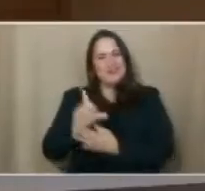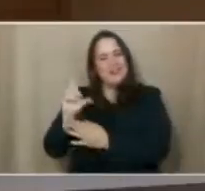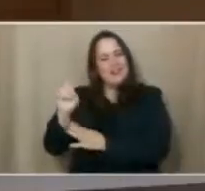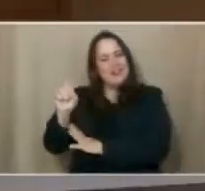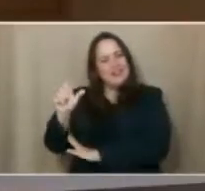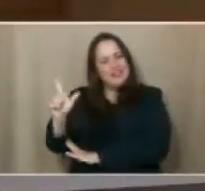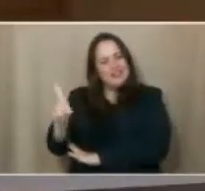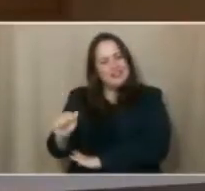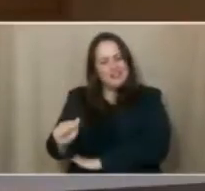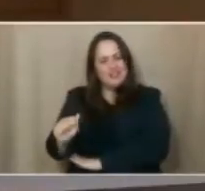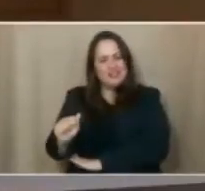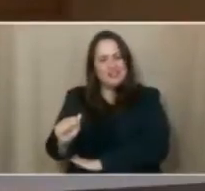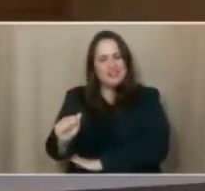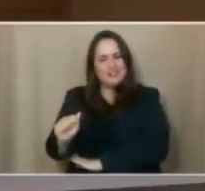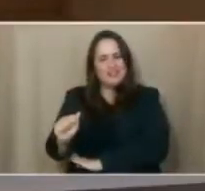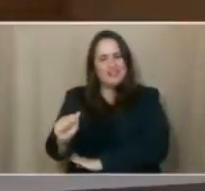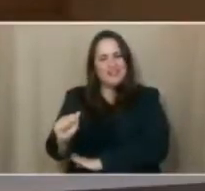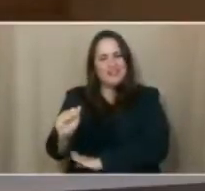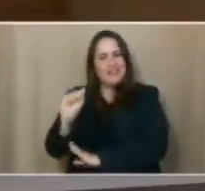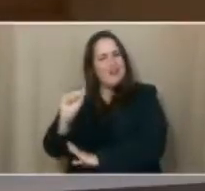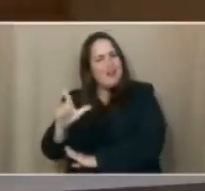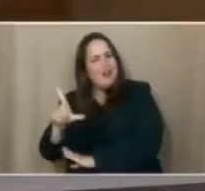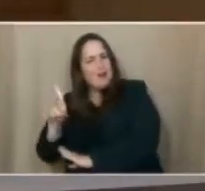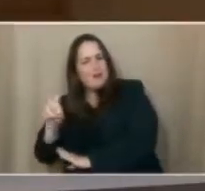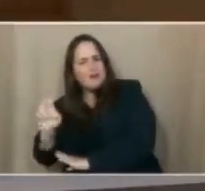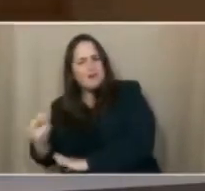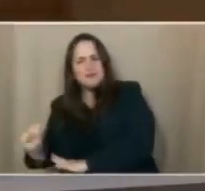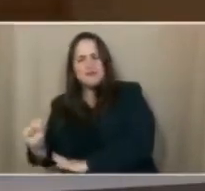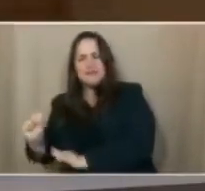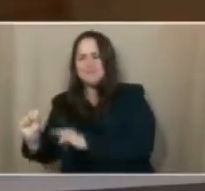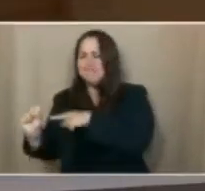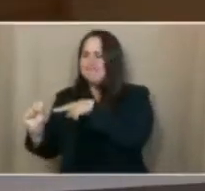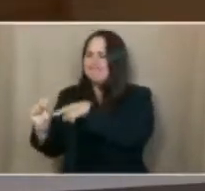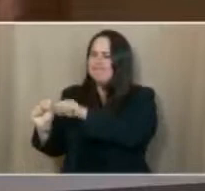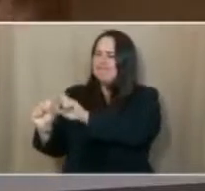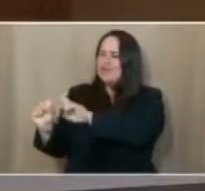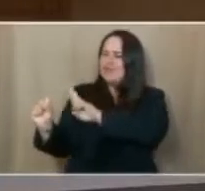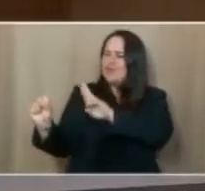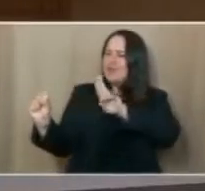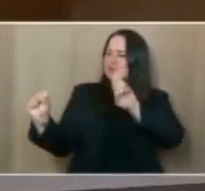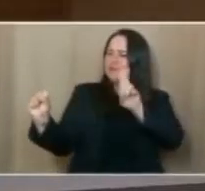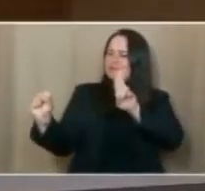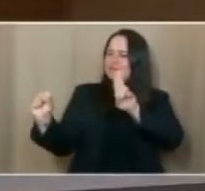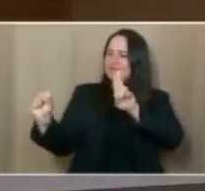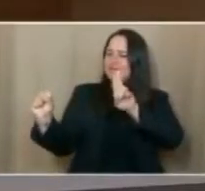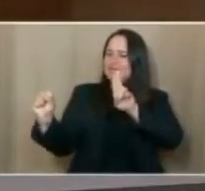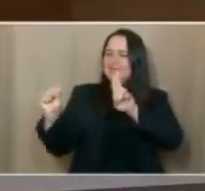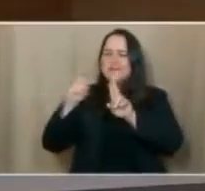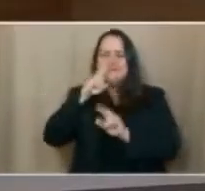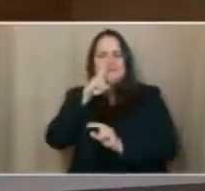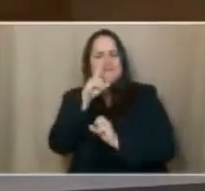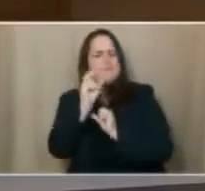Alves, o teu nome fala de força e ternura,